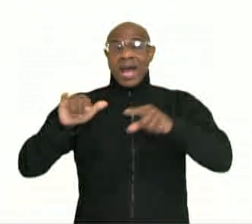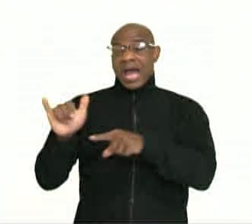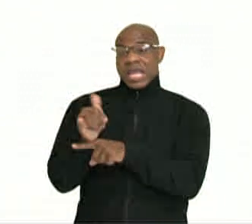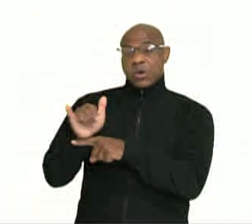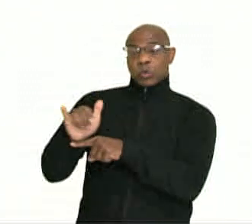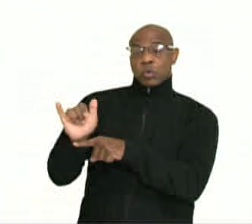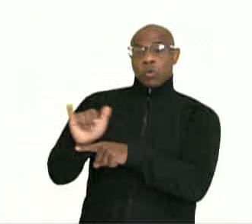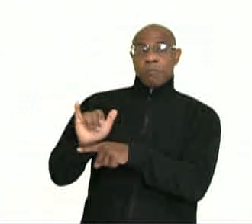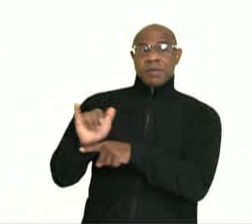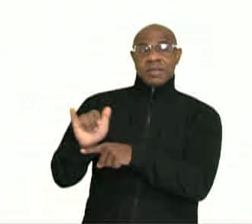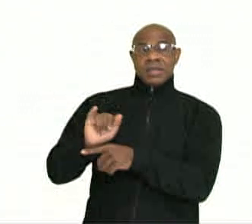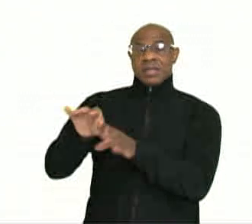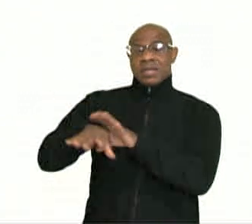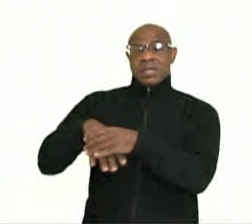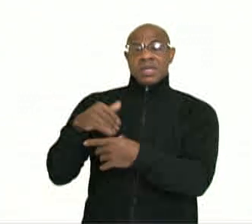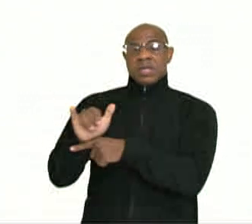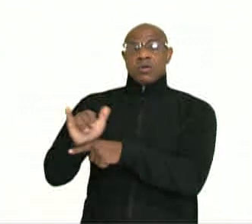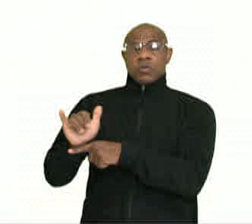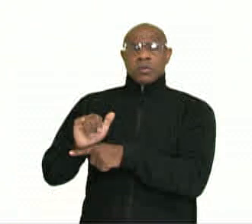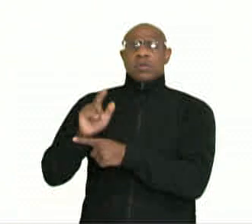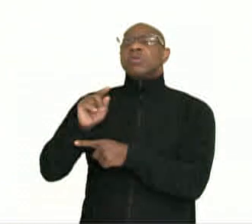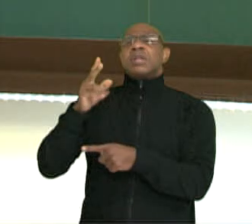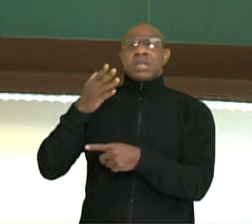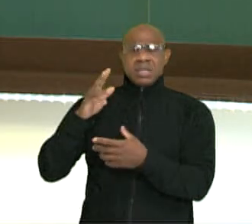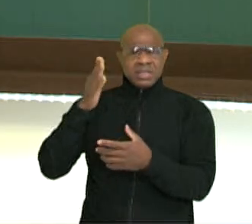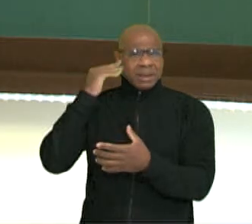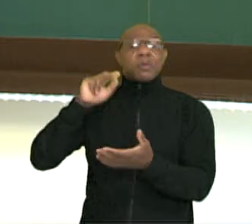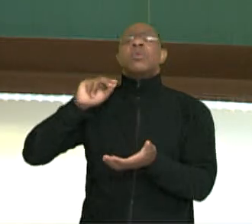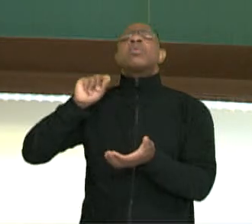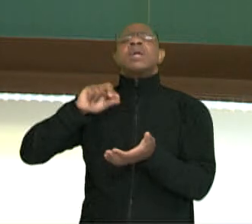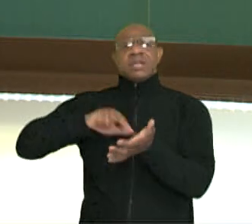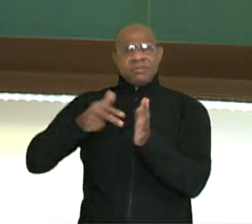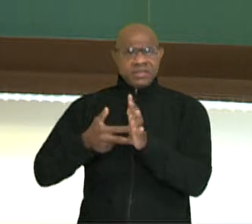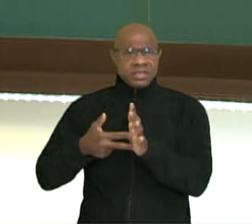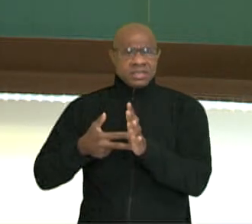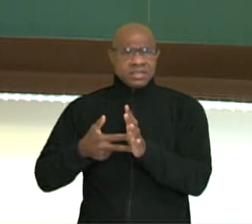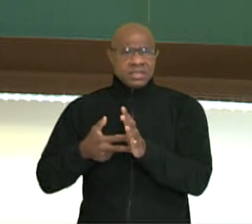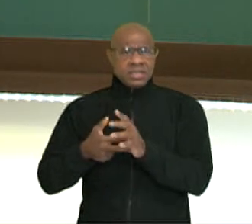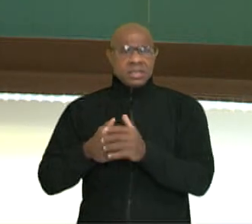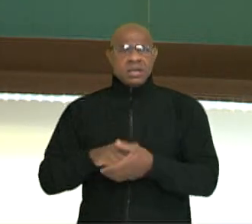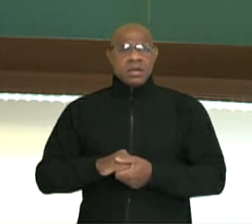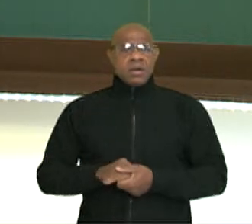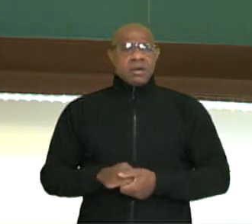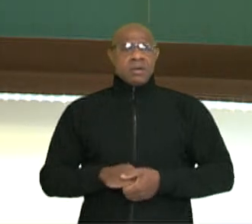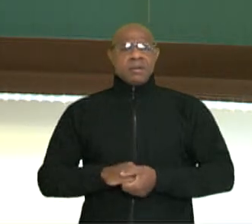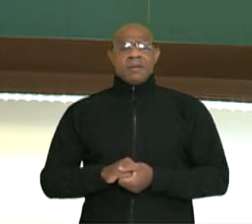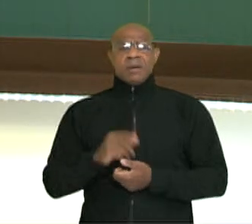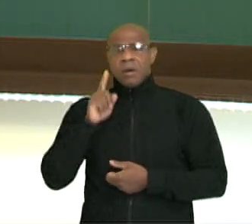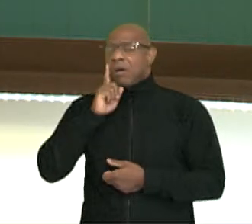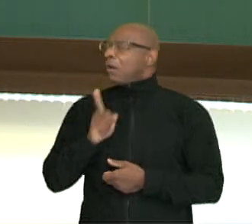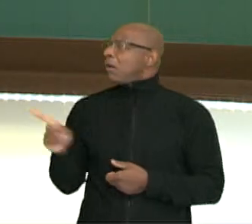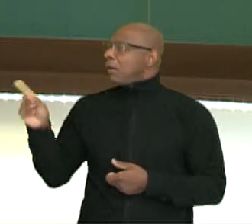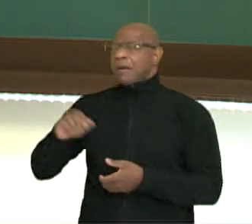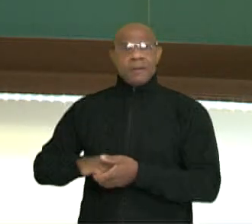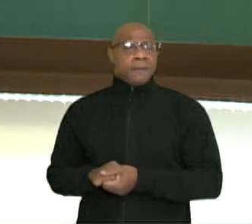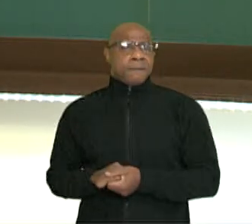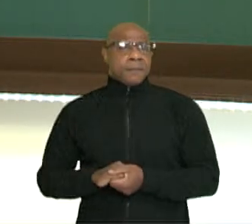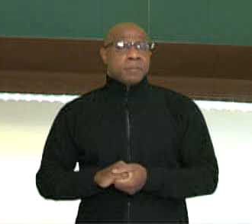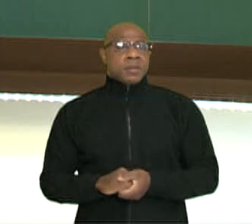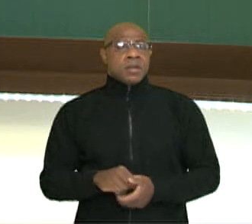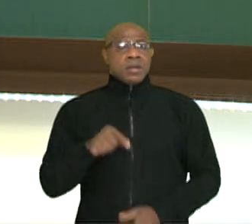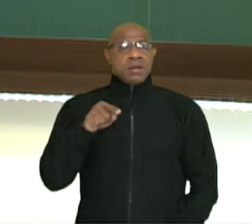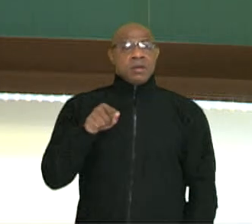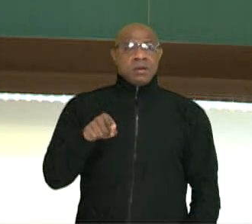YouTuber? Com certeza. Você sabe o que significa YouTuber? Vamos separar? You, você. Tube, tubo. Então, você